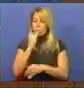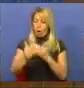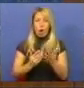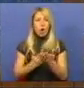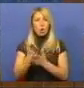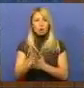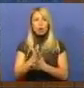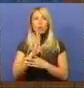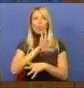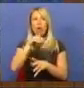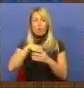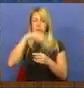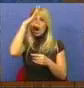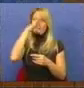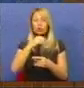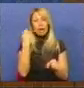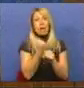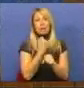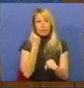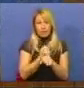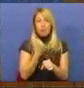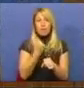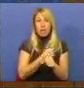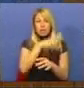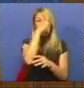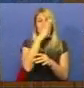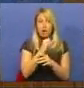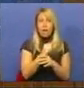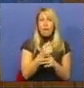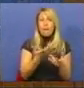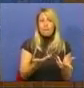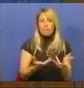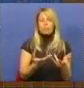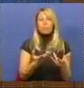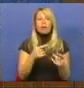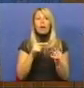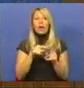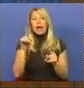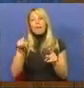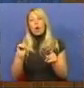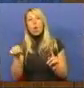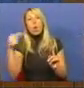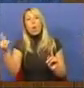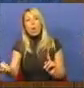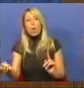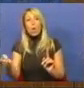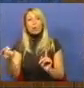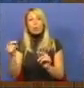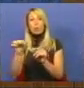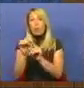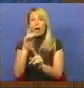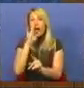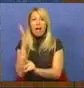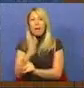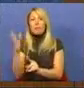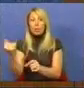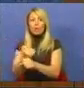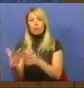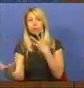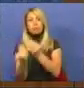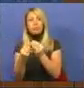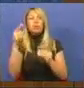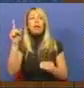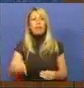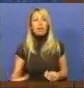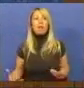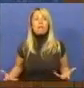trabalhando para o mercado, além do seu cliente principal, que é o da Armada. E que, em segundo lugar, pratica uma política social de garantia do trabalho